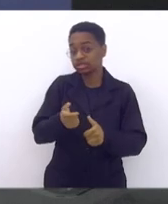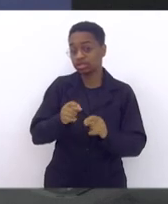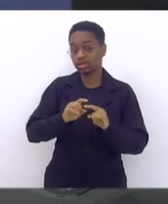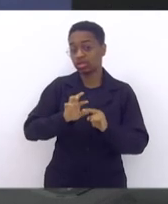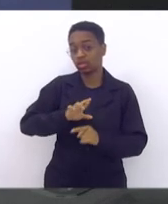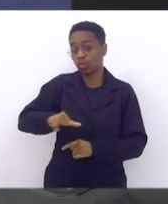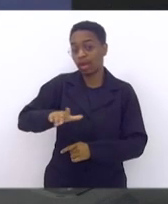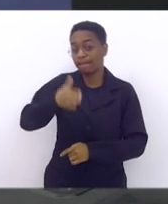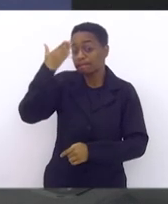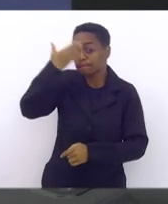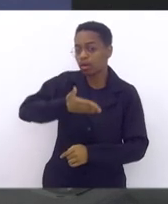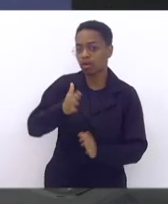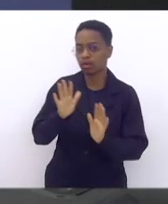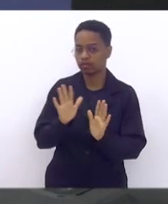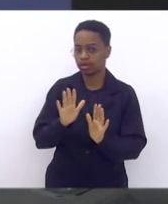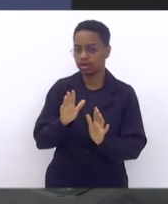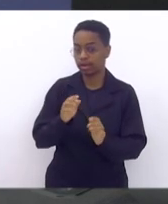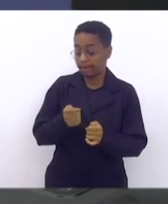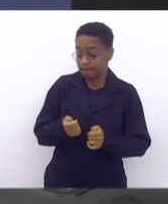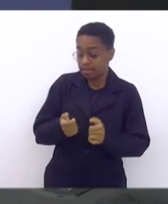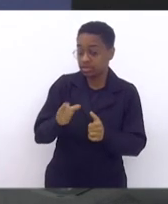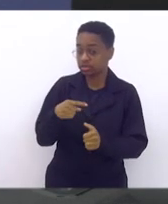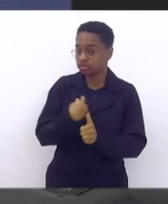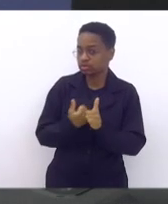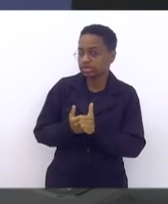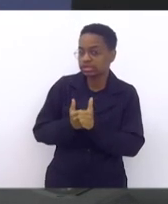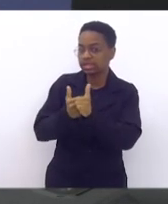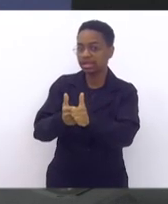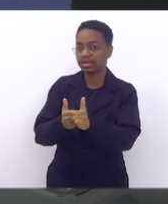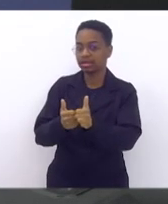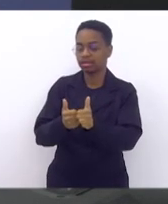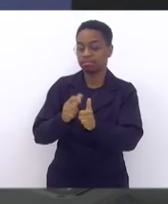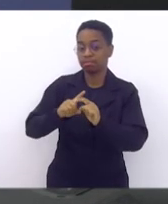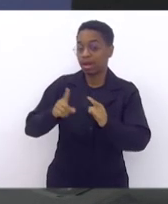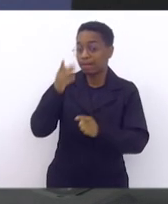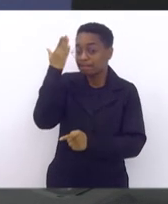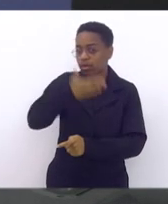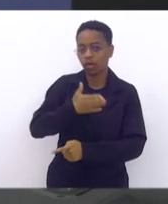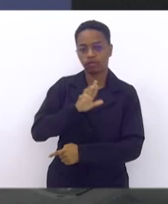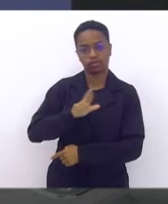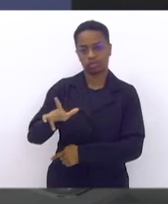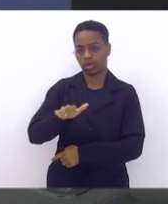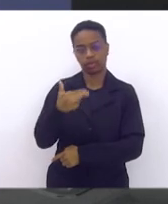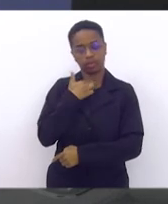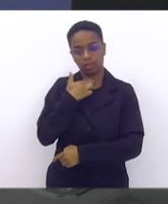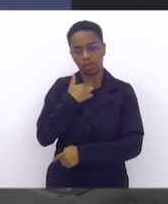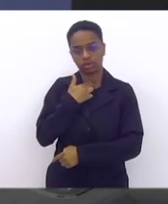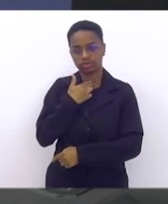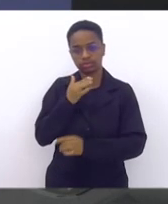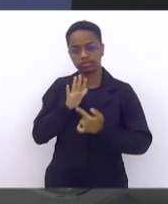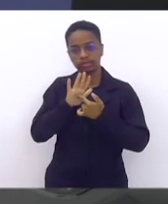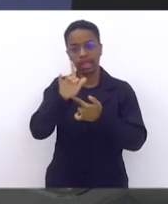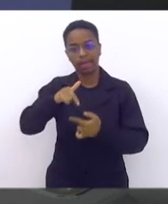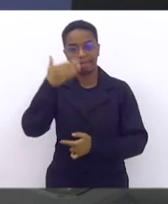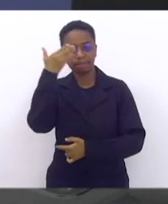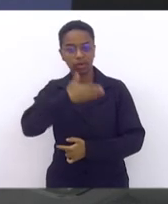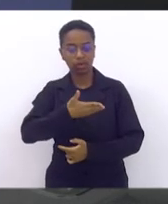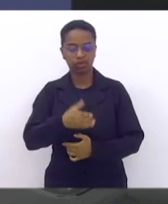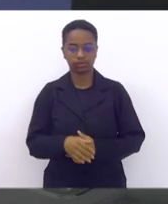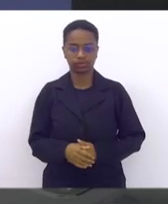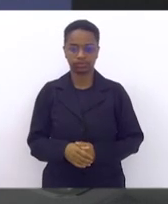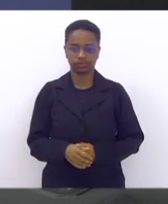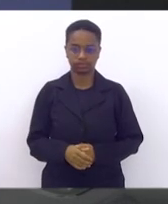que deve ser seguida, mas não é uma prova, não pode ser usado como prova. E aí,